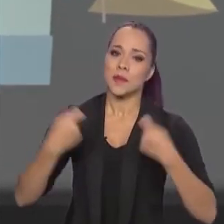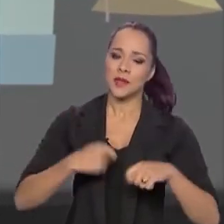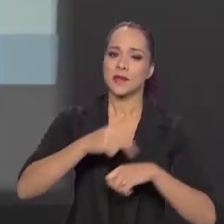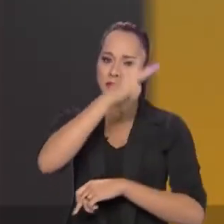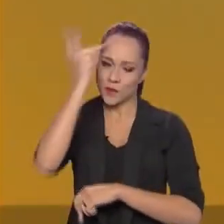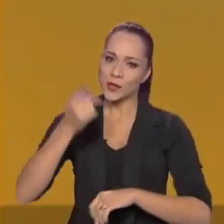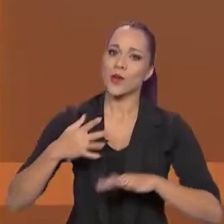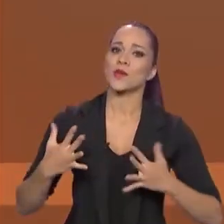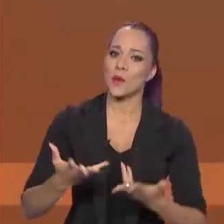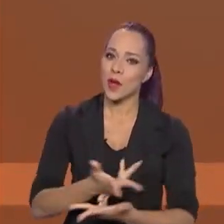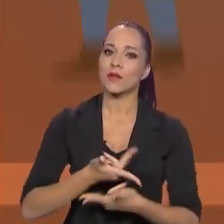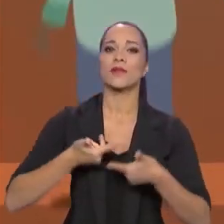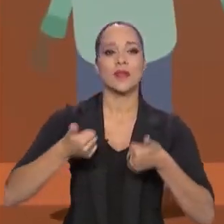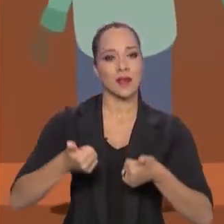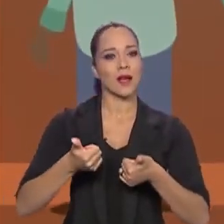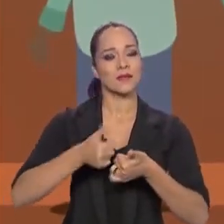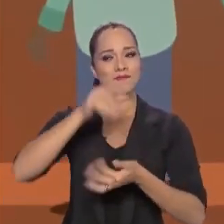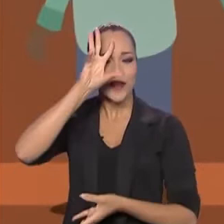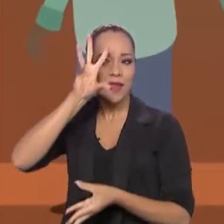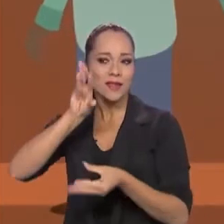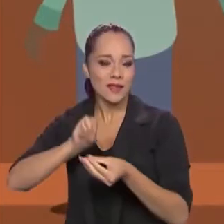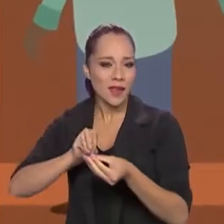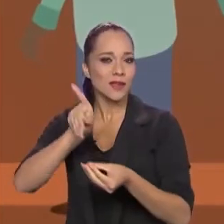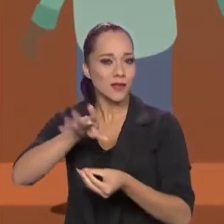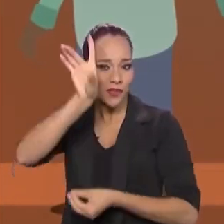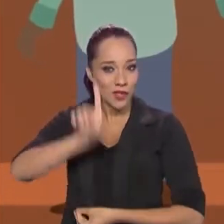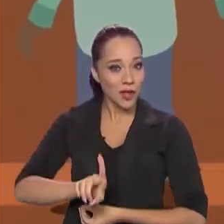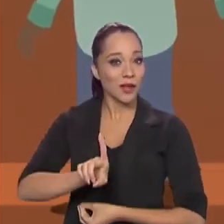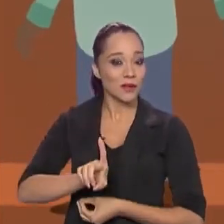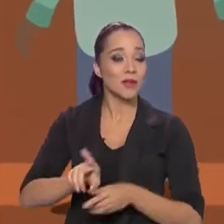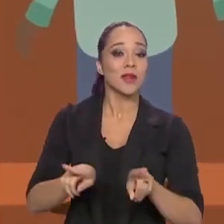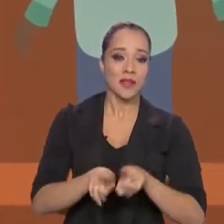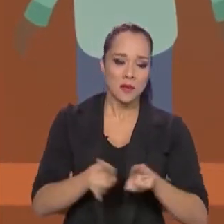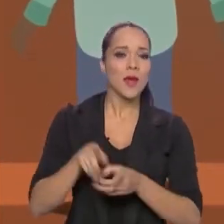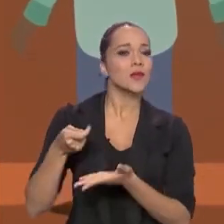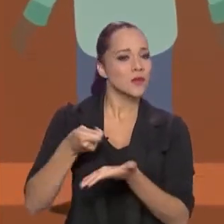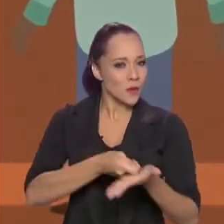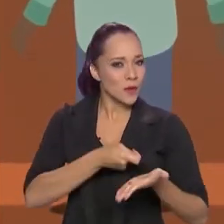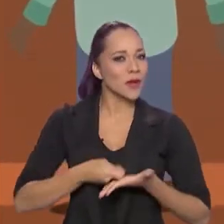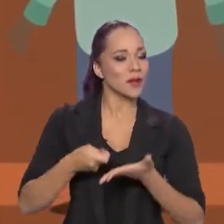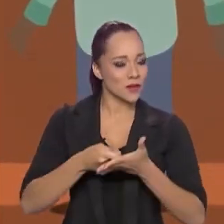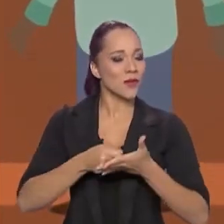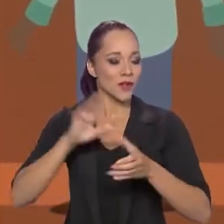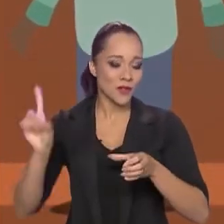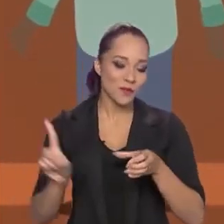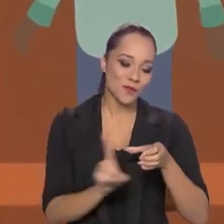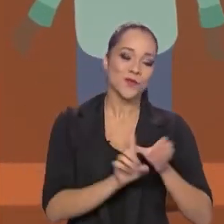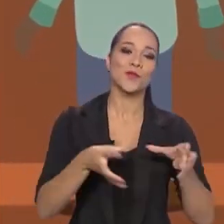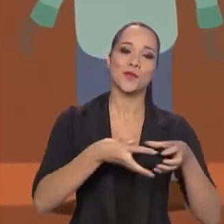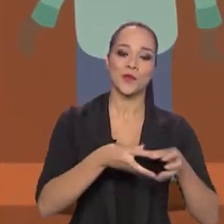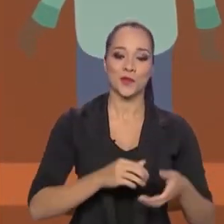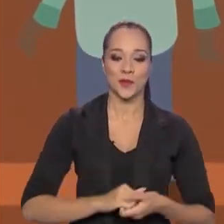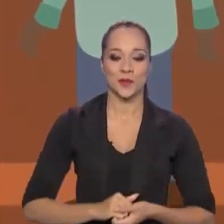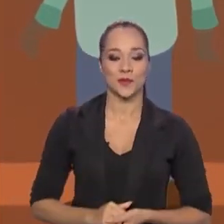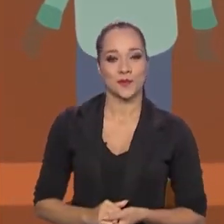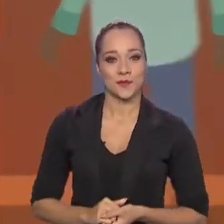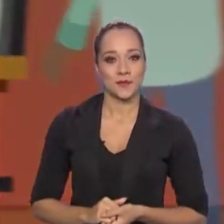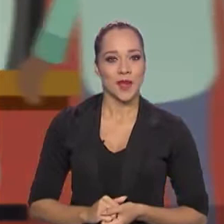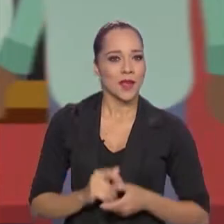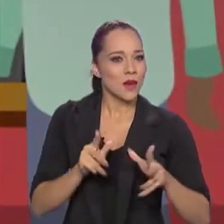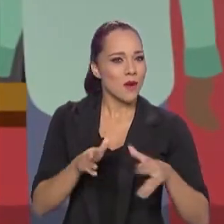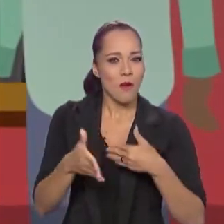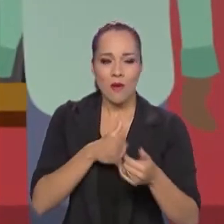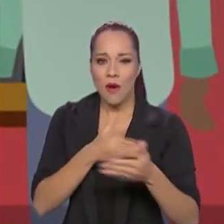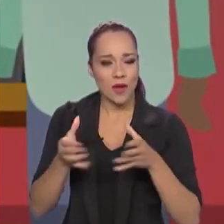pessoas qualificadas que entendam seus direitos e os deveres de fazer parte de uma equipe. Como em